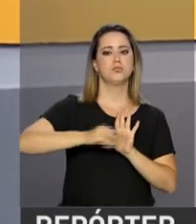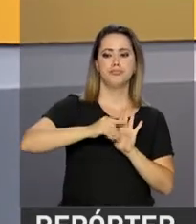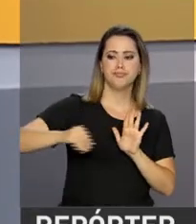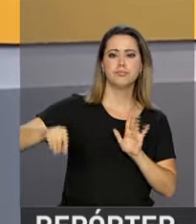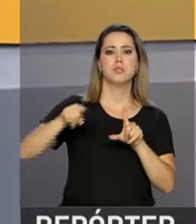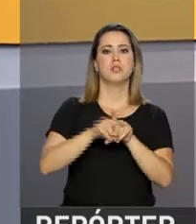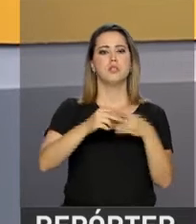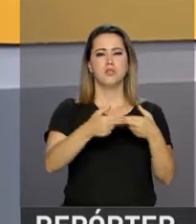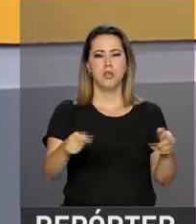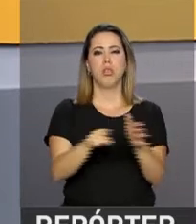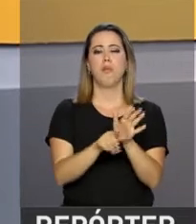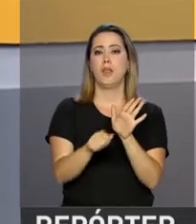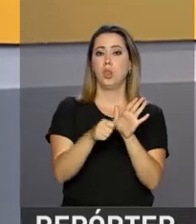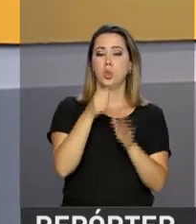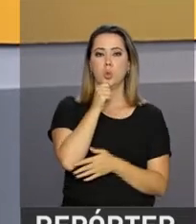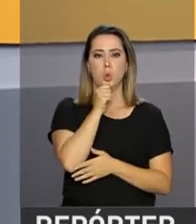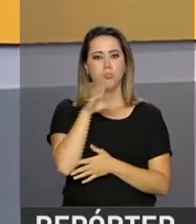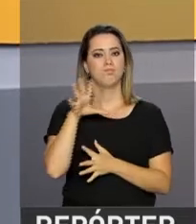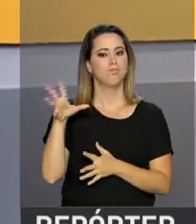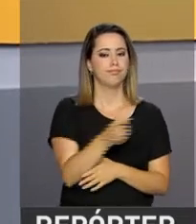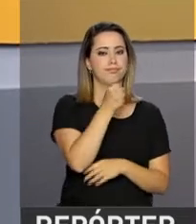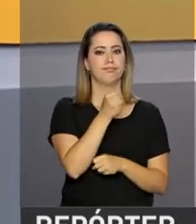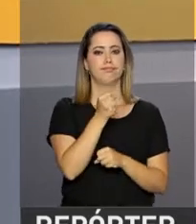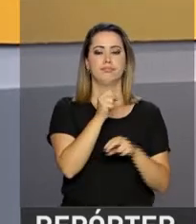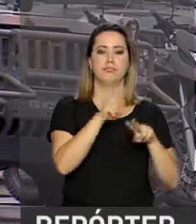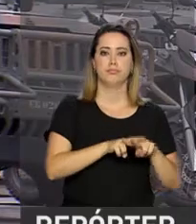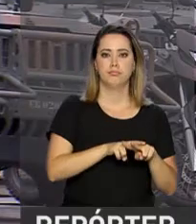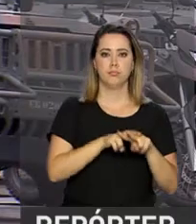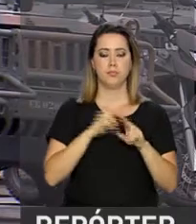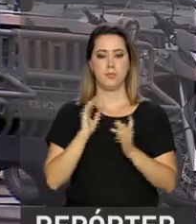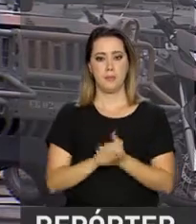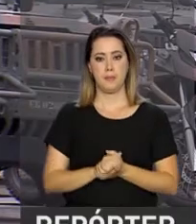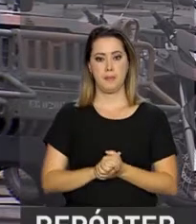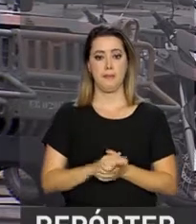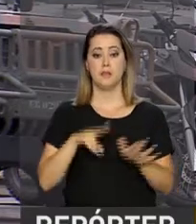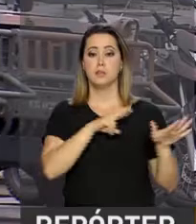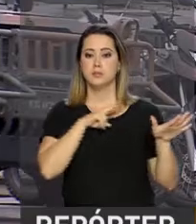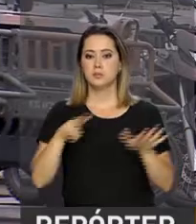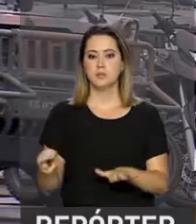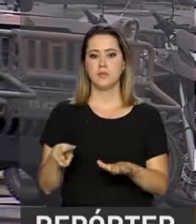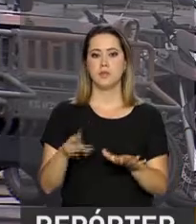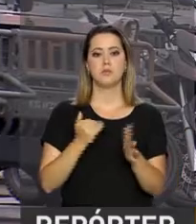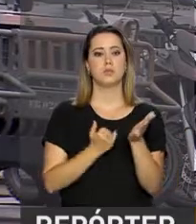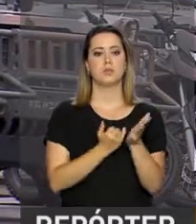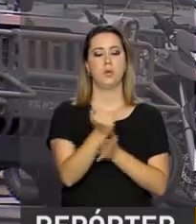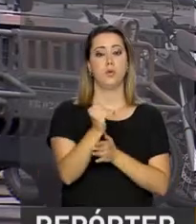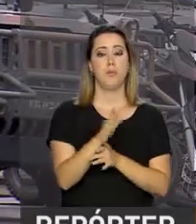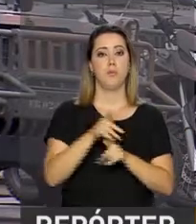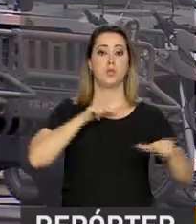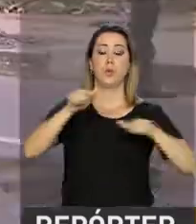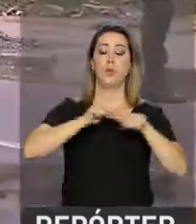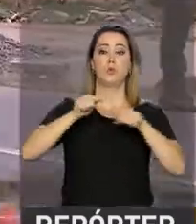munições e grande quantidade de drogas foram apreendidas. A semana no Rio de Janeiro começou com uma